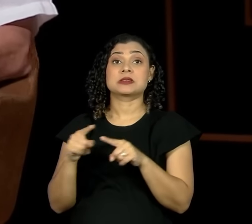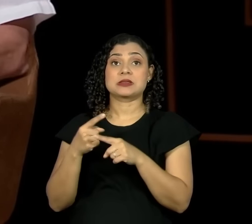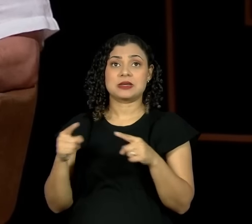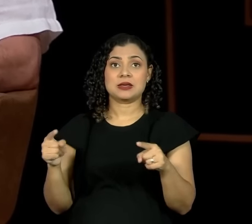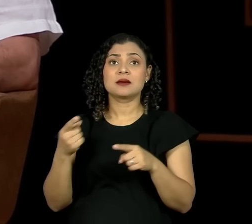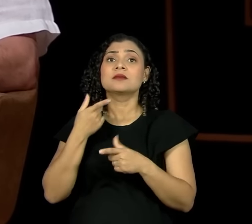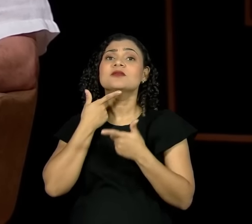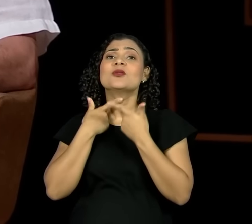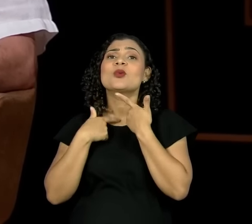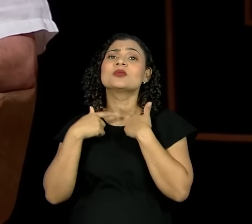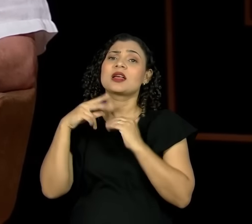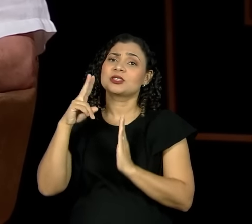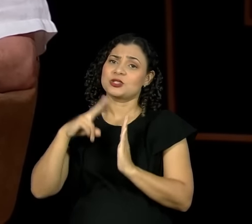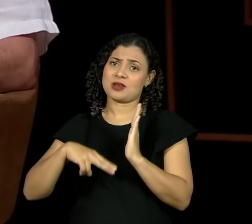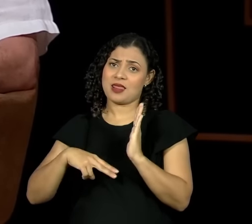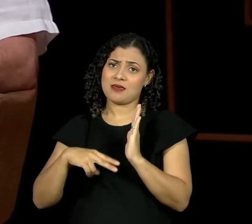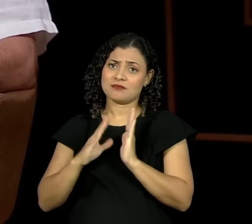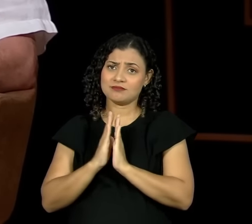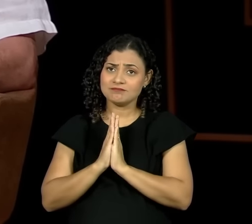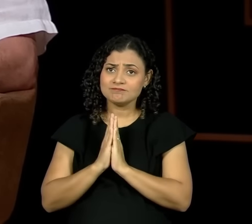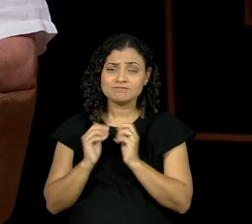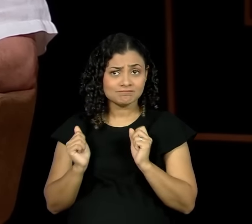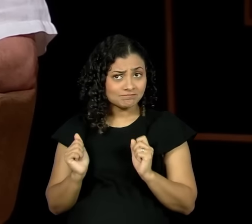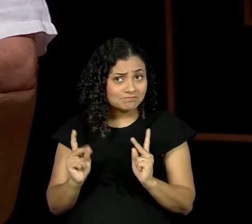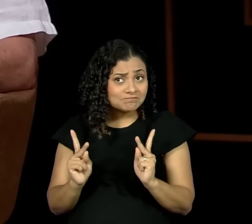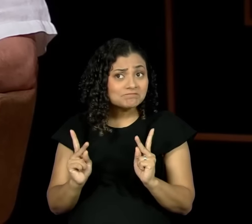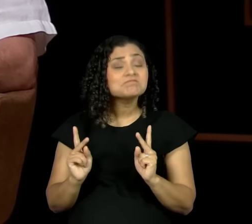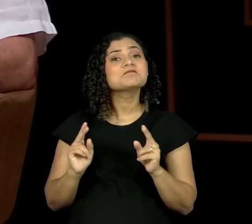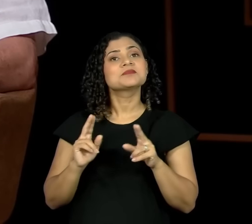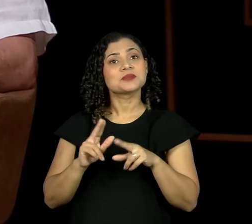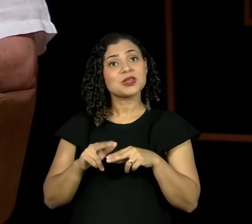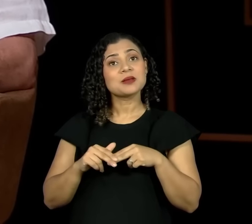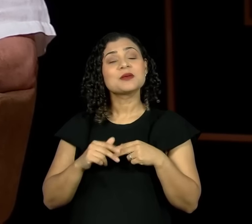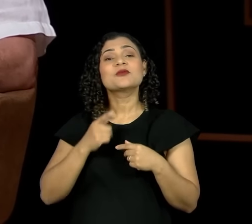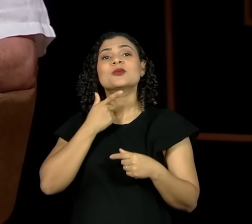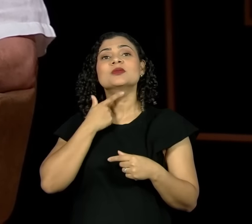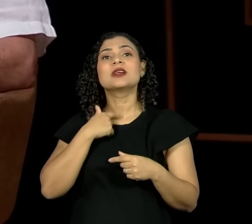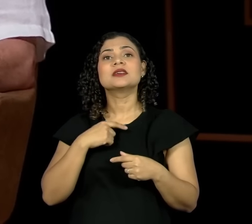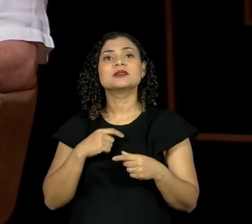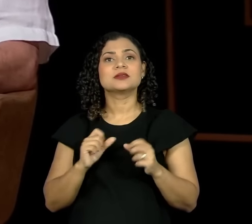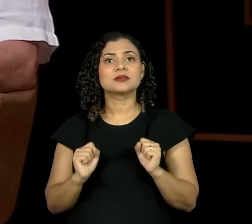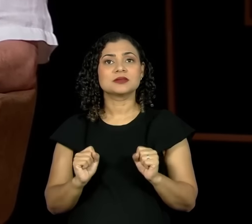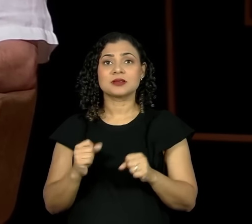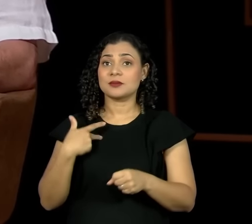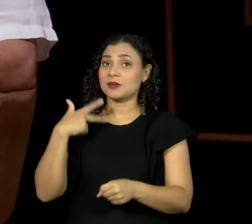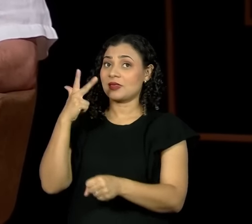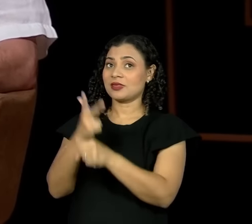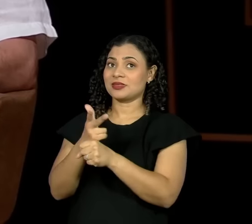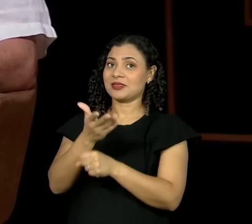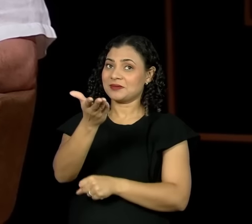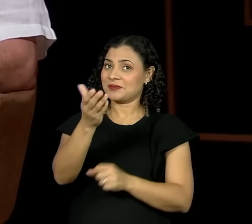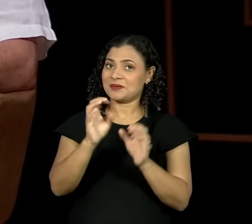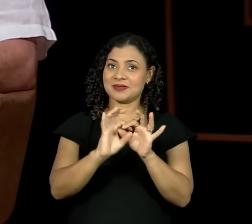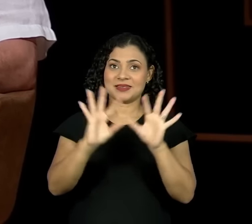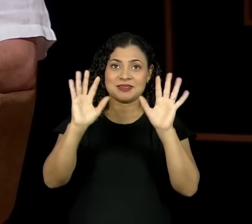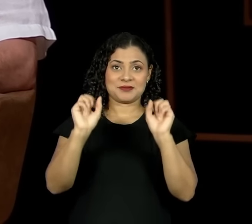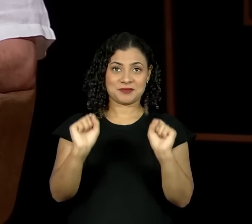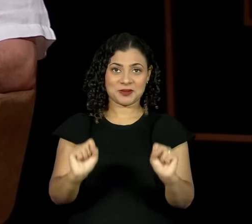me deu vontade de de ler a letra dela eh aquela câmera ali é toda